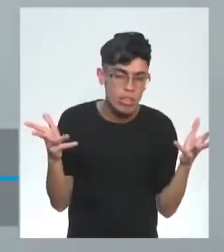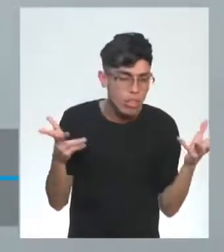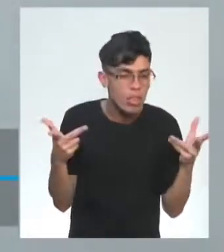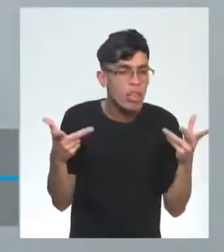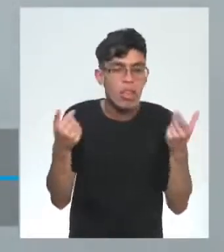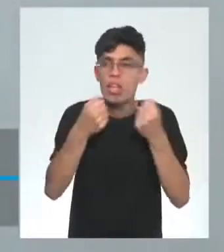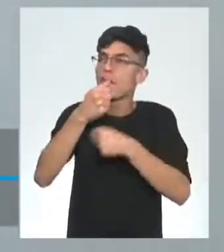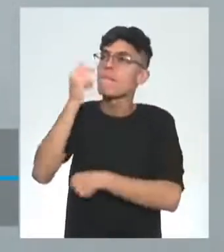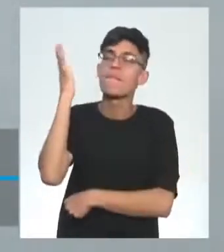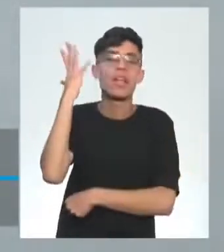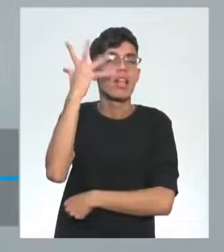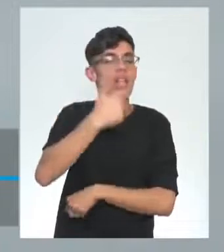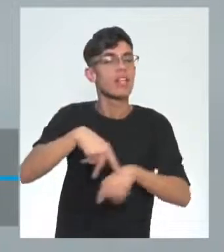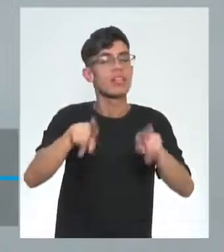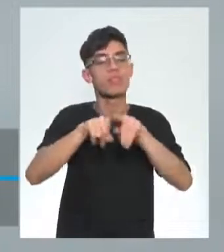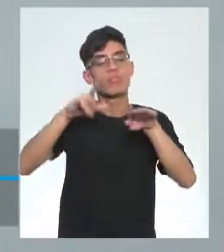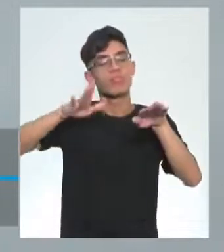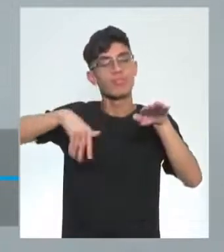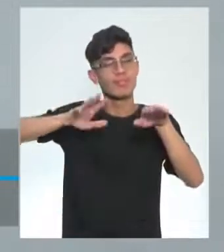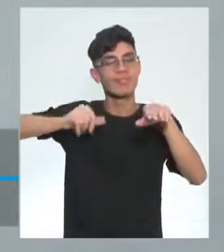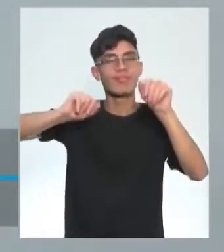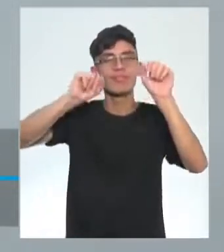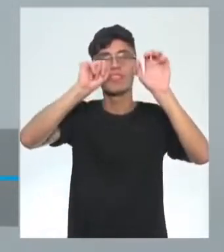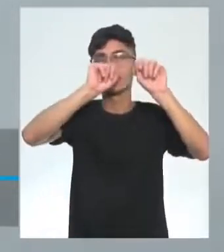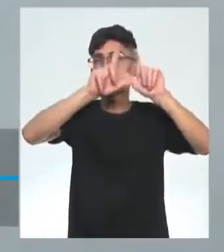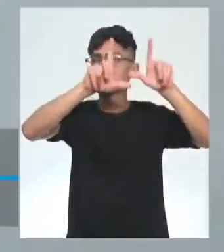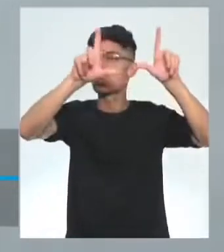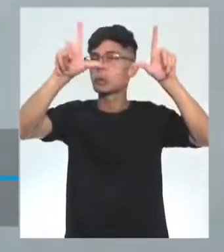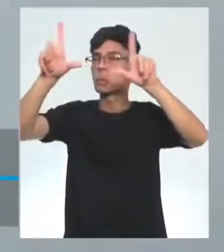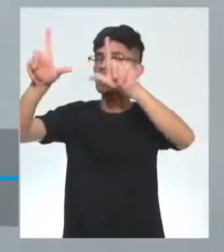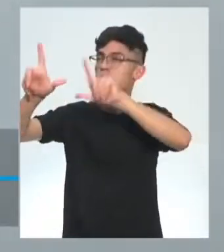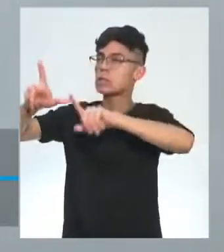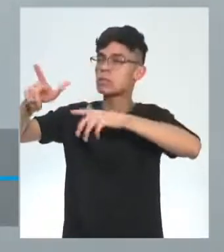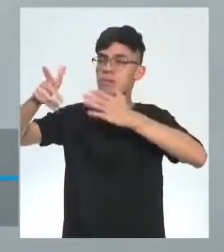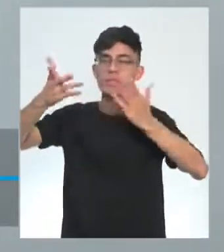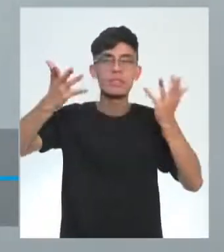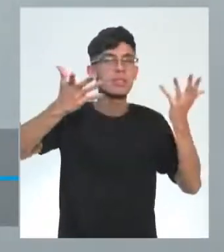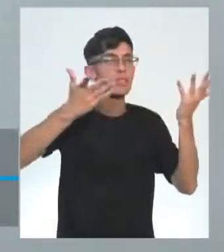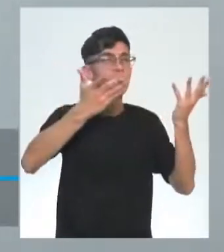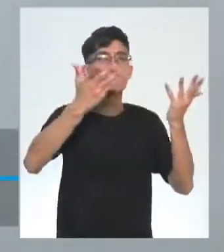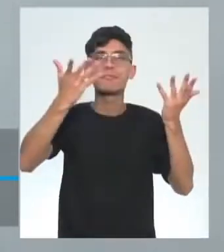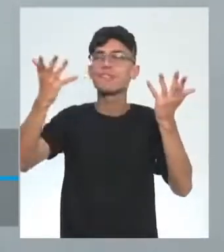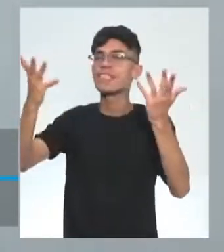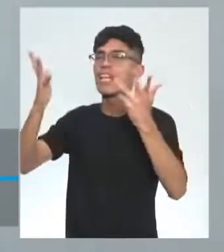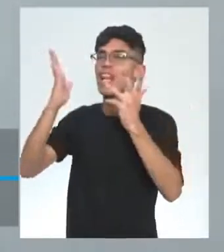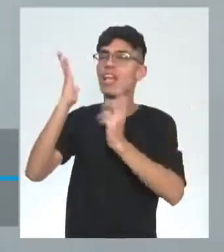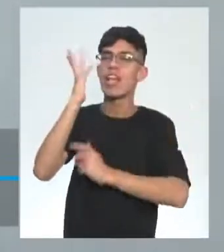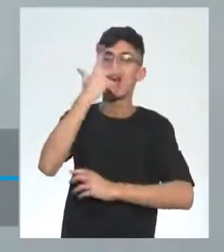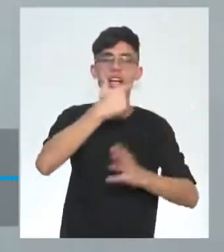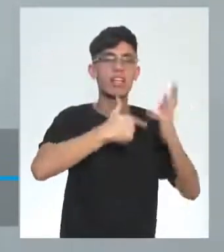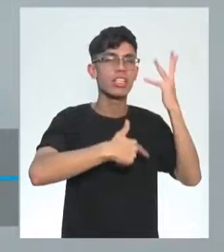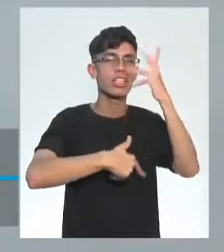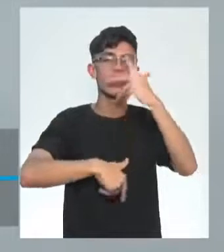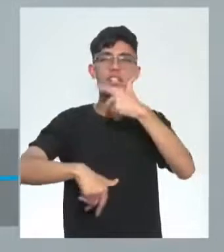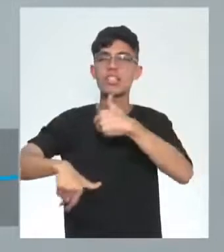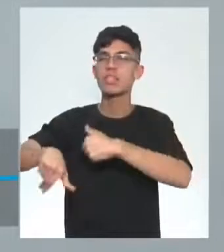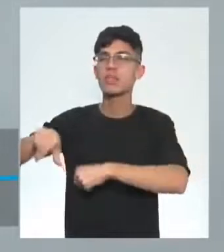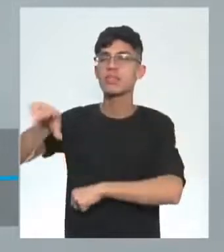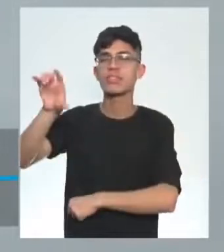da praia, paisagem exuberante, Cristo Redentor, o Danilo fala do Pão